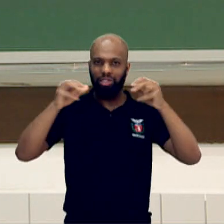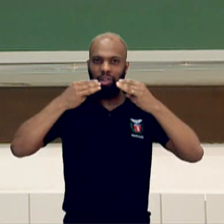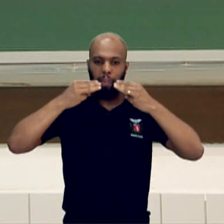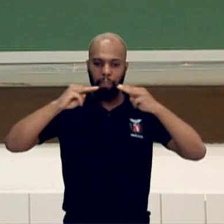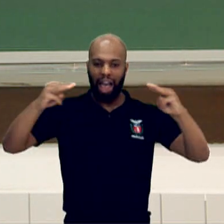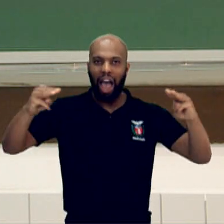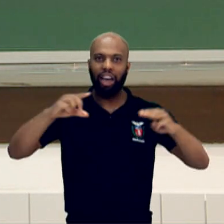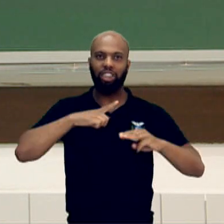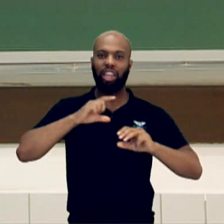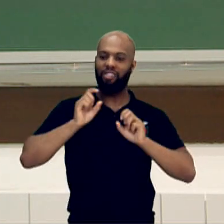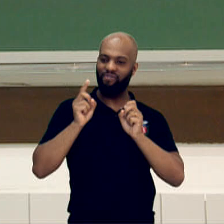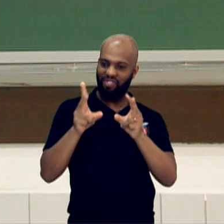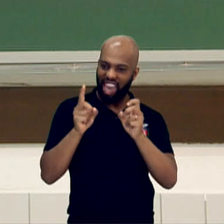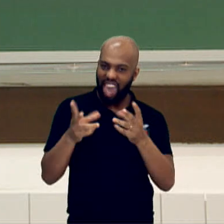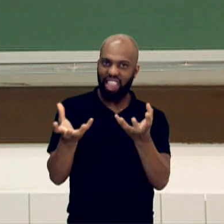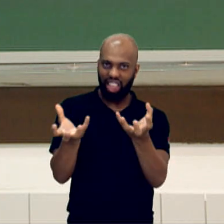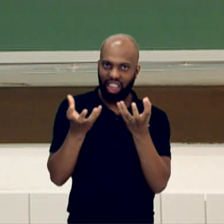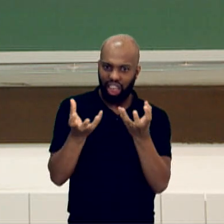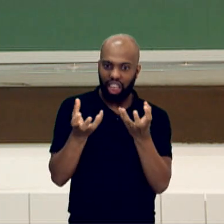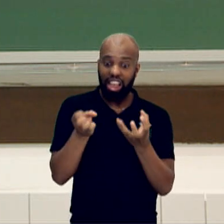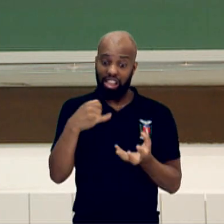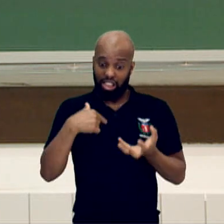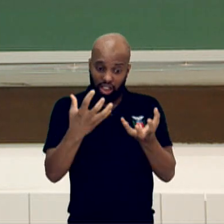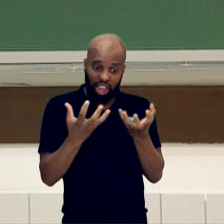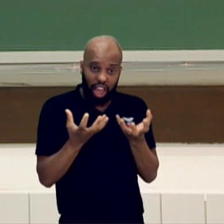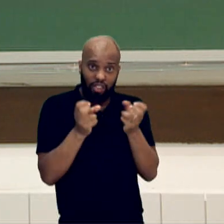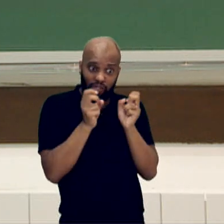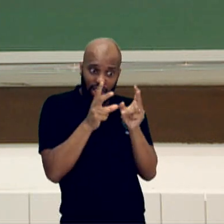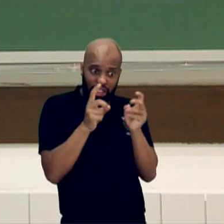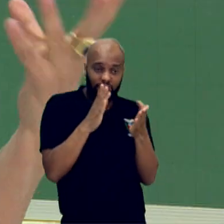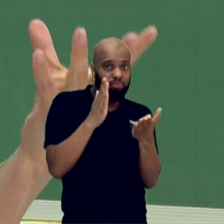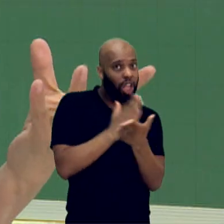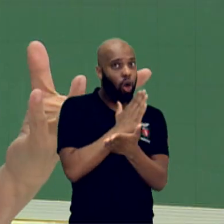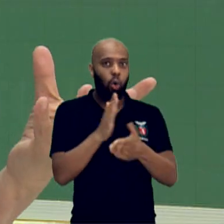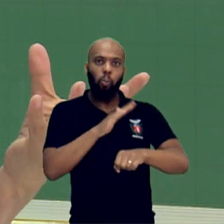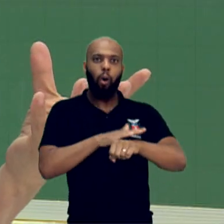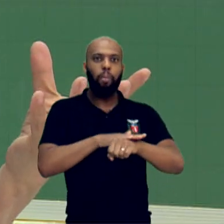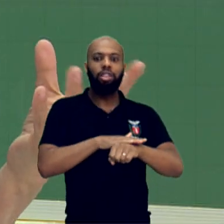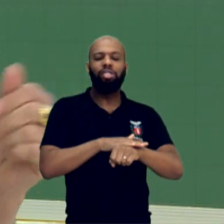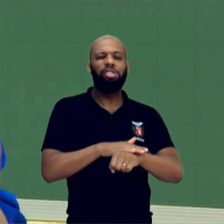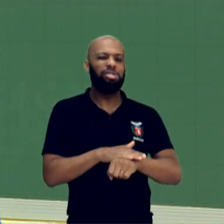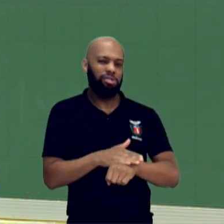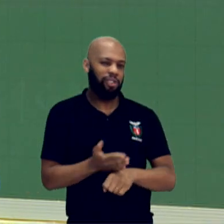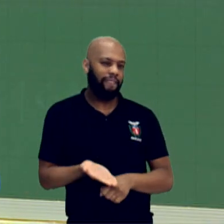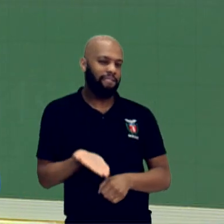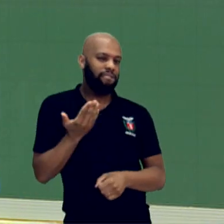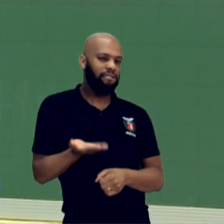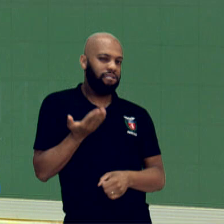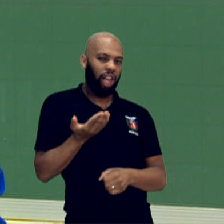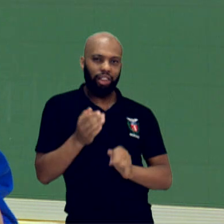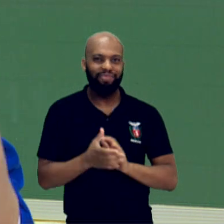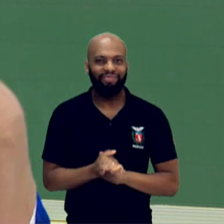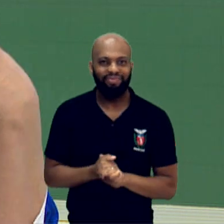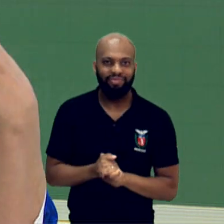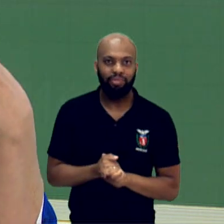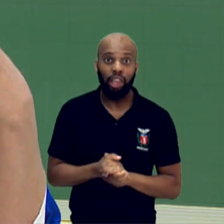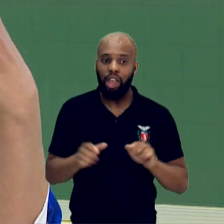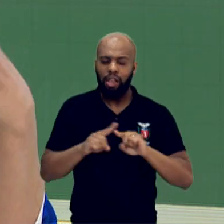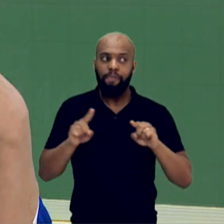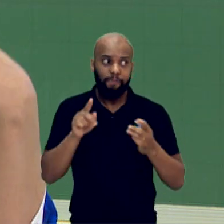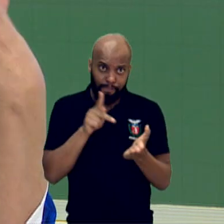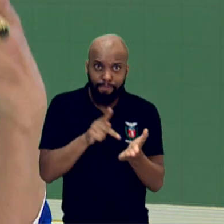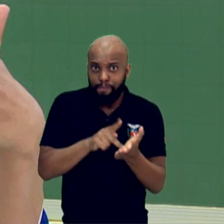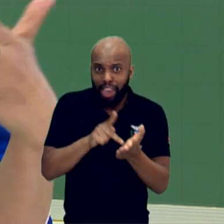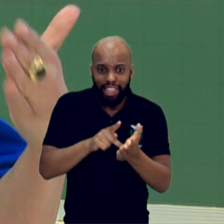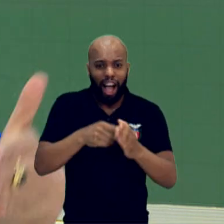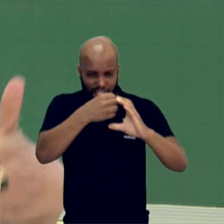Existe venda. Então, para eu vender, às vezes precisa aumentar um pouquinho, né? Então, nem sempre,